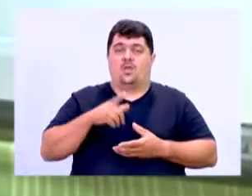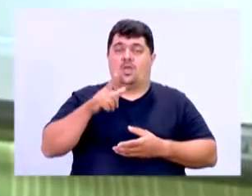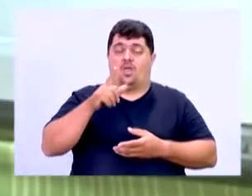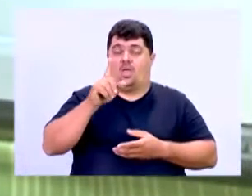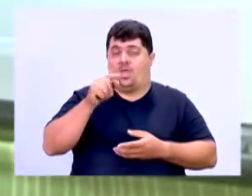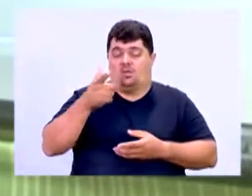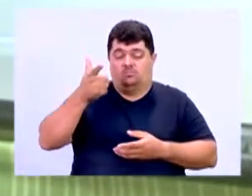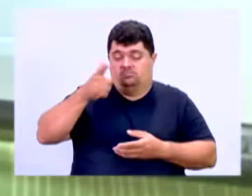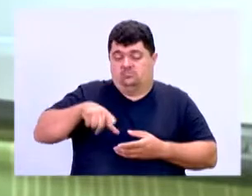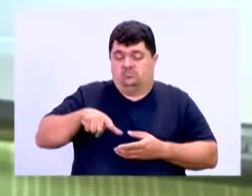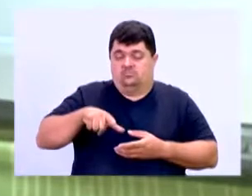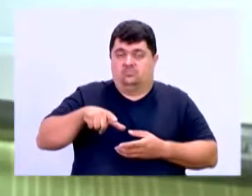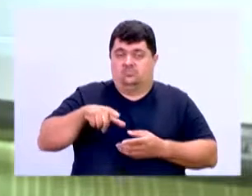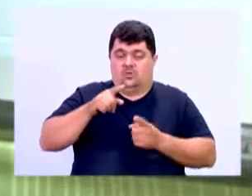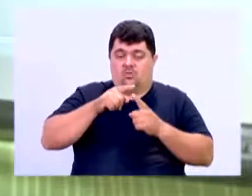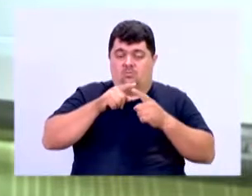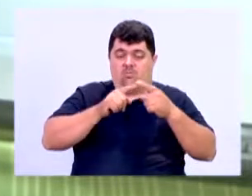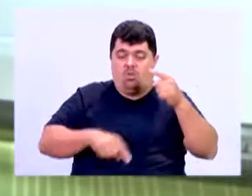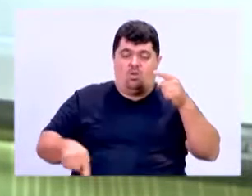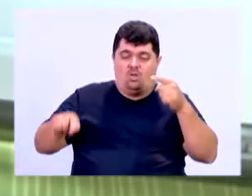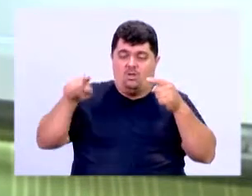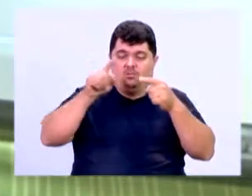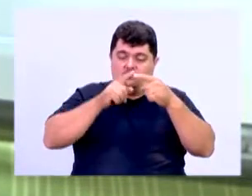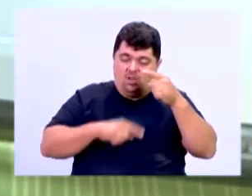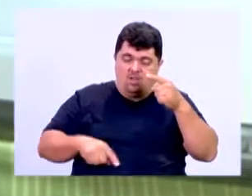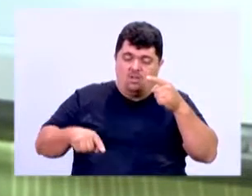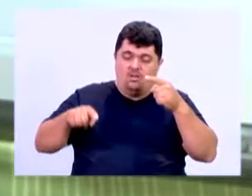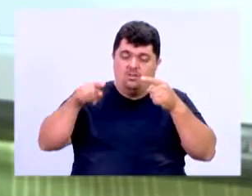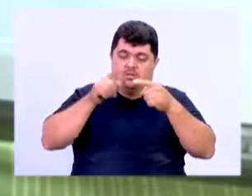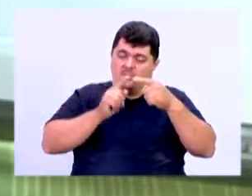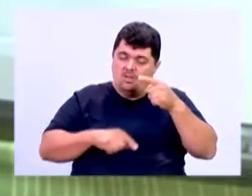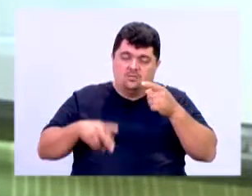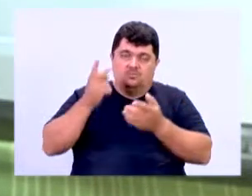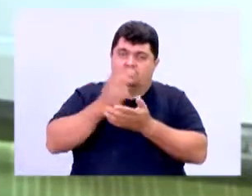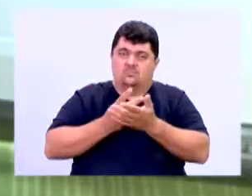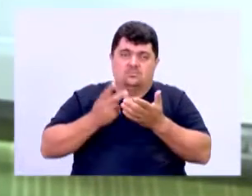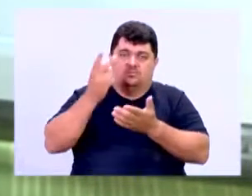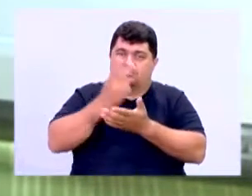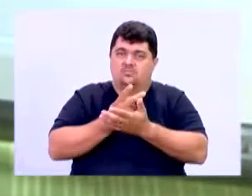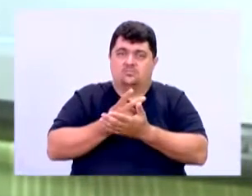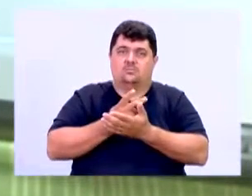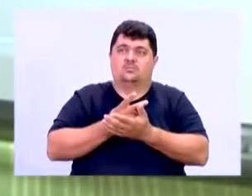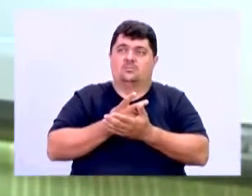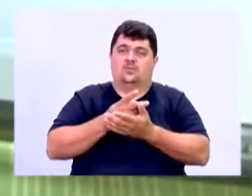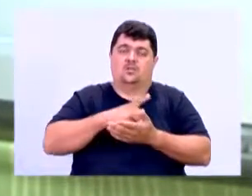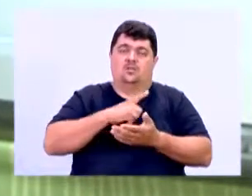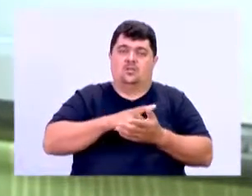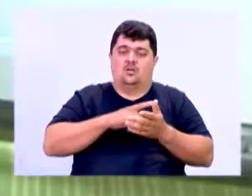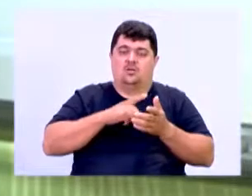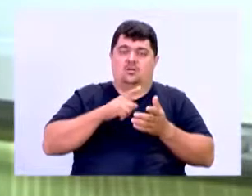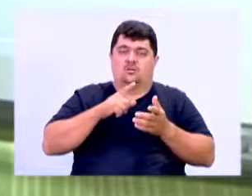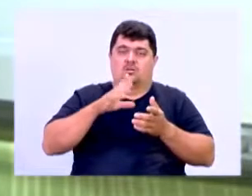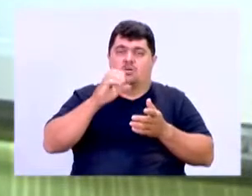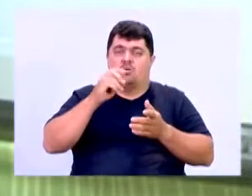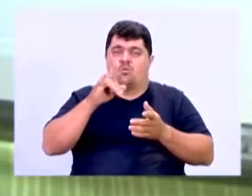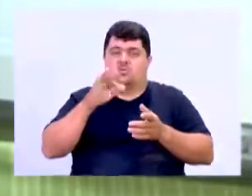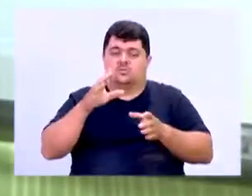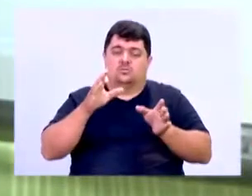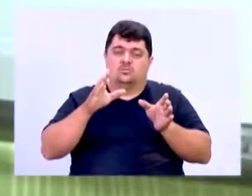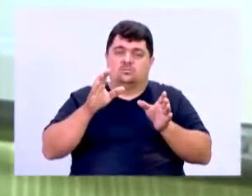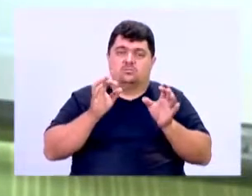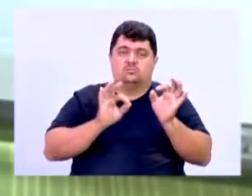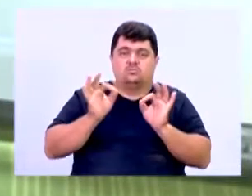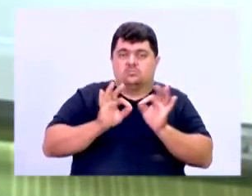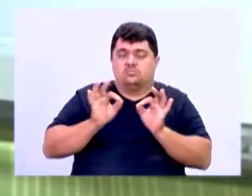um laço, um determinado bloco, de acordo com uma condição pré-estabelecida. Cada um deles existe uma condição, uma forma de finalizar